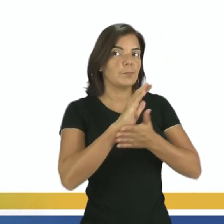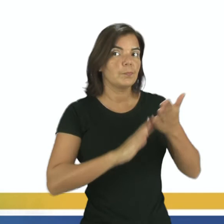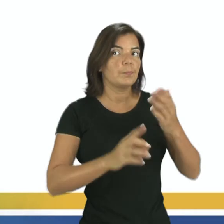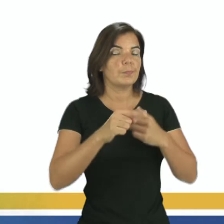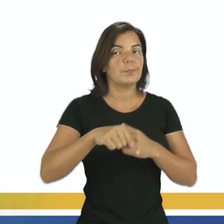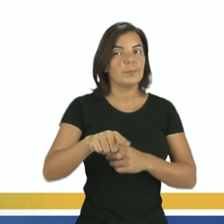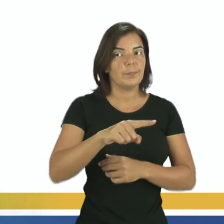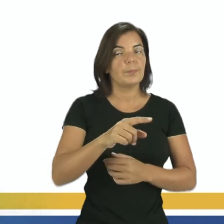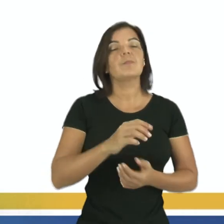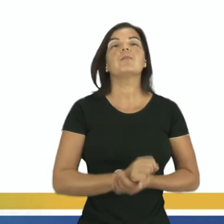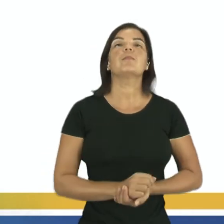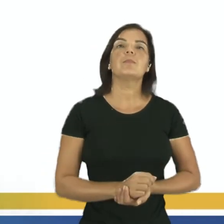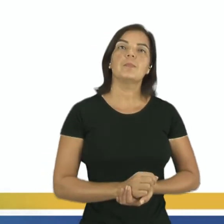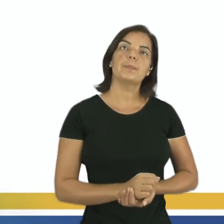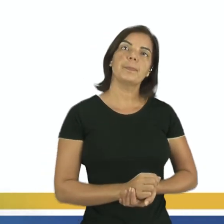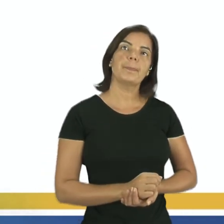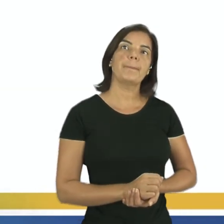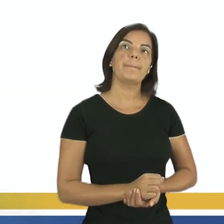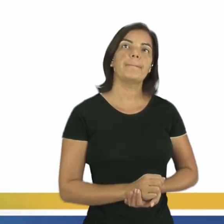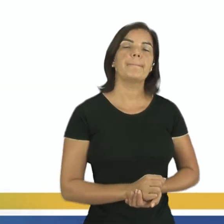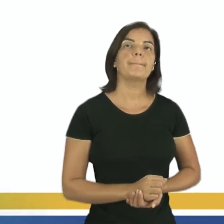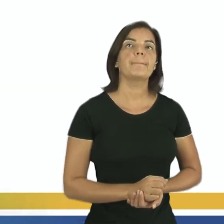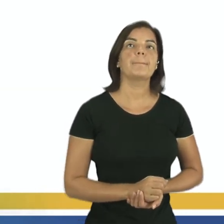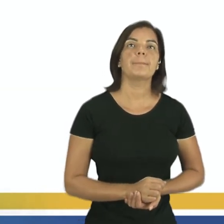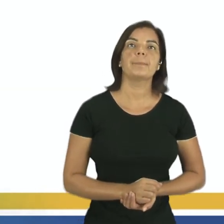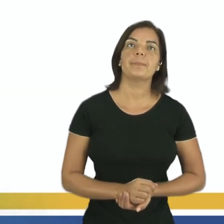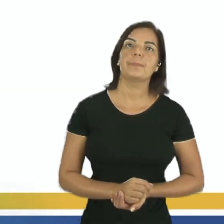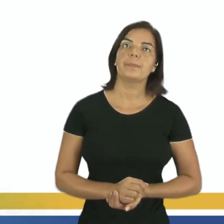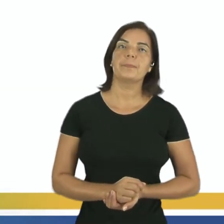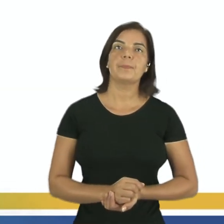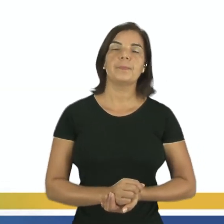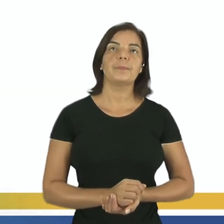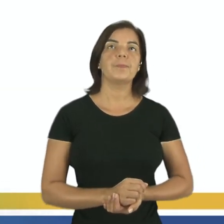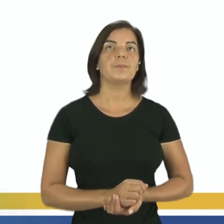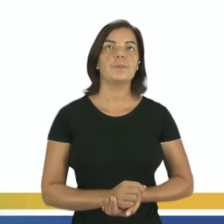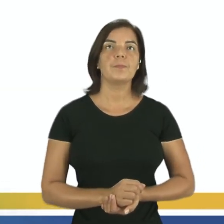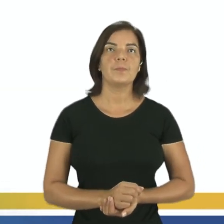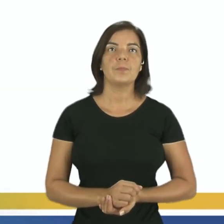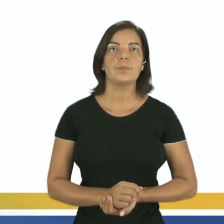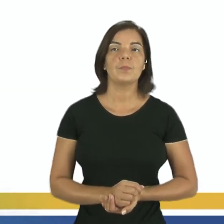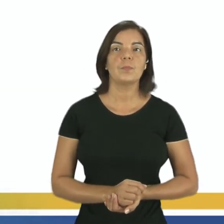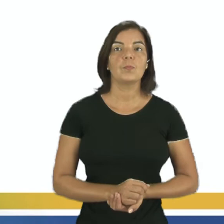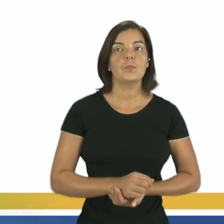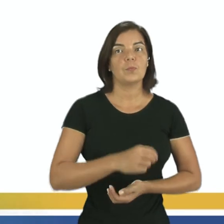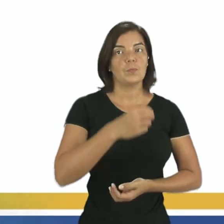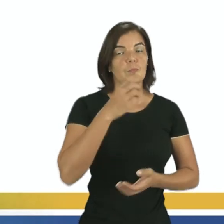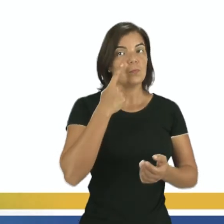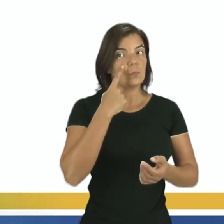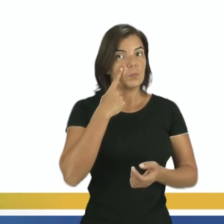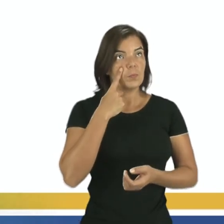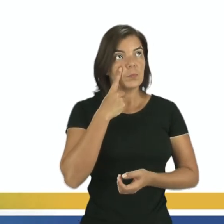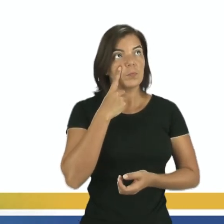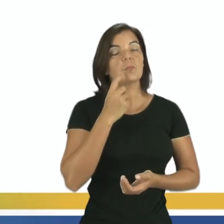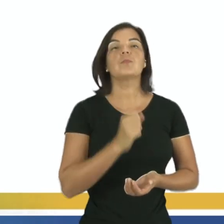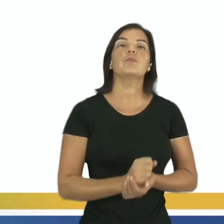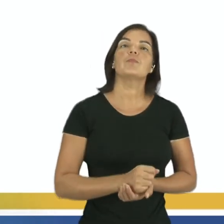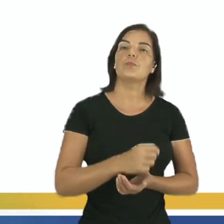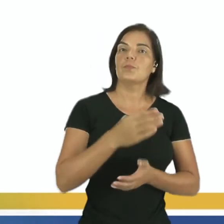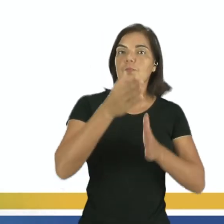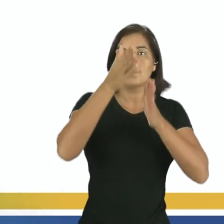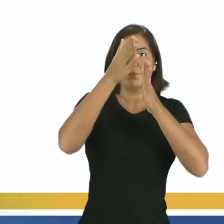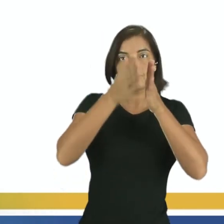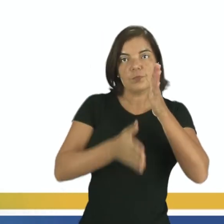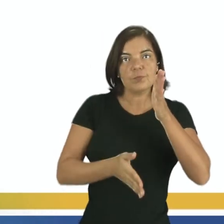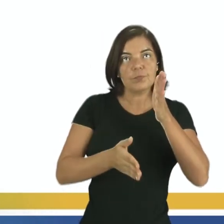para você ver o que ela está querendo dizer. Então vamos lá. Resolvendo. Então aí eu coloquei para você a